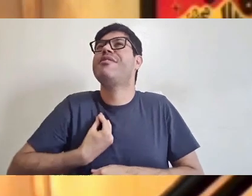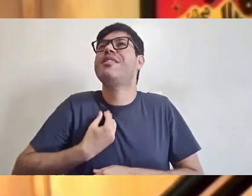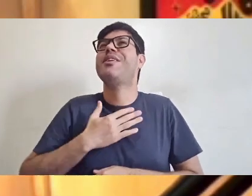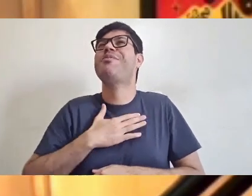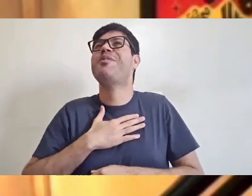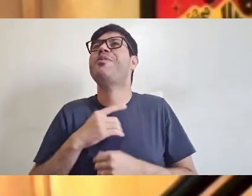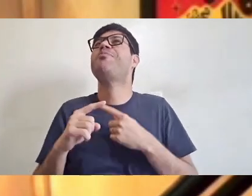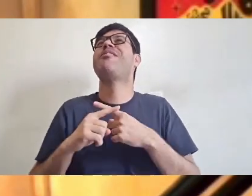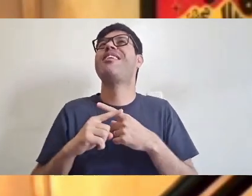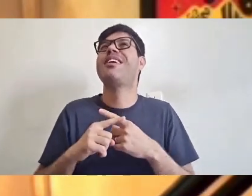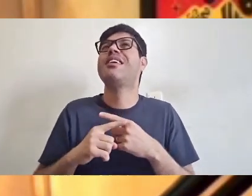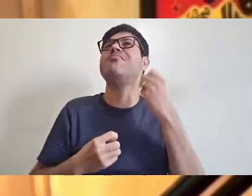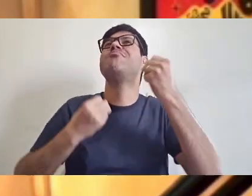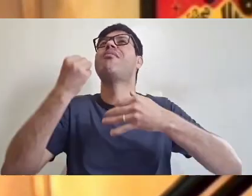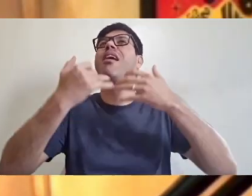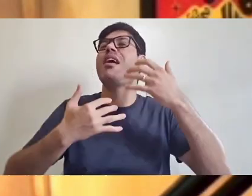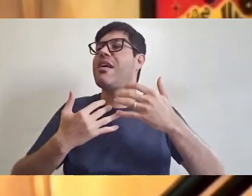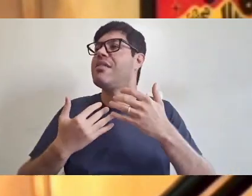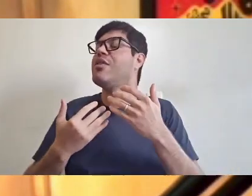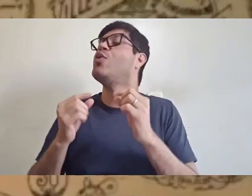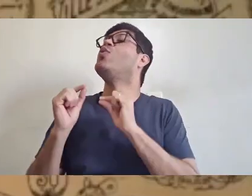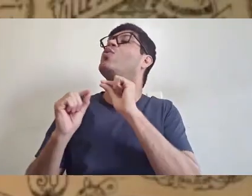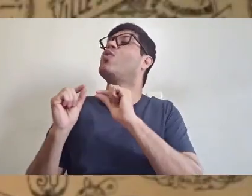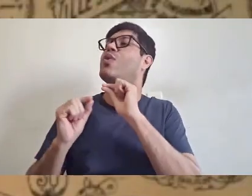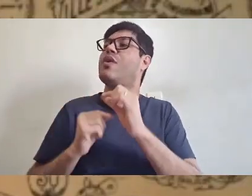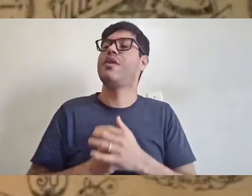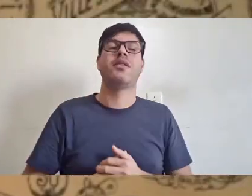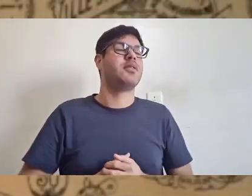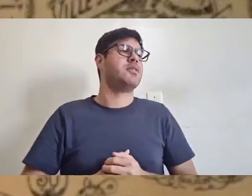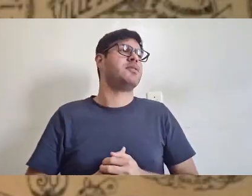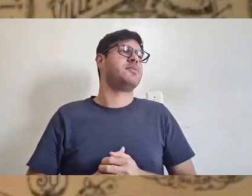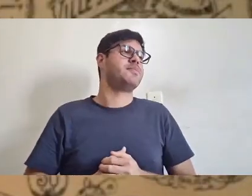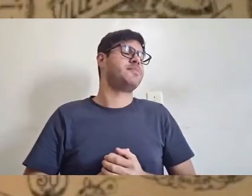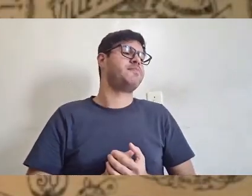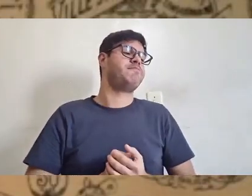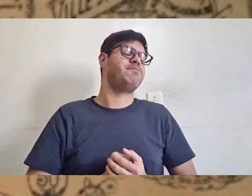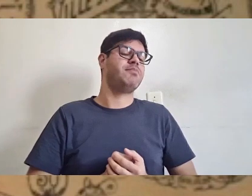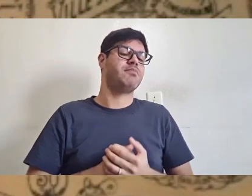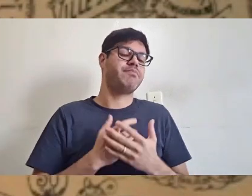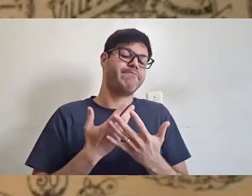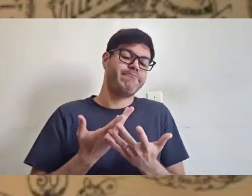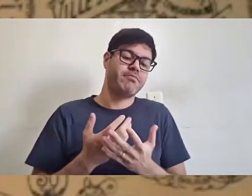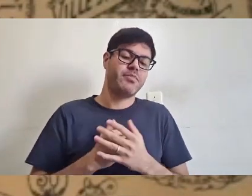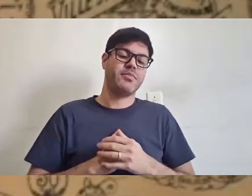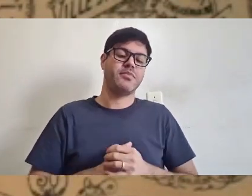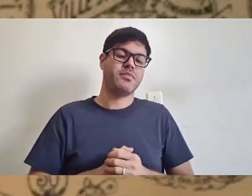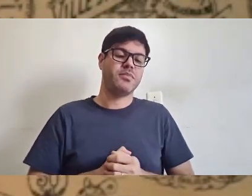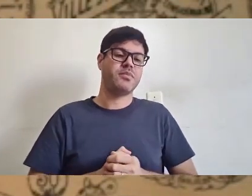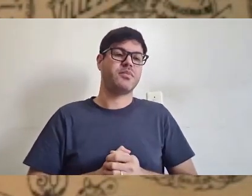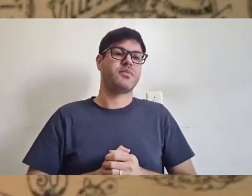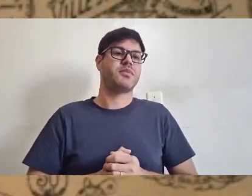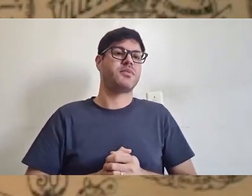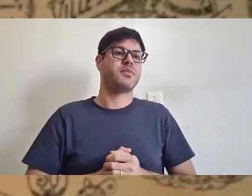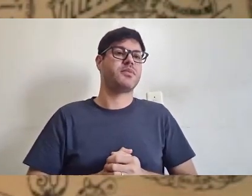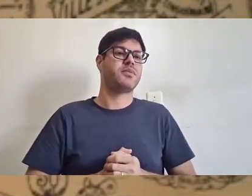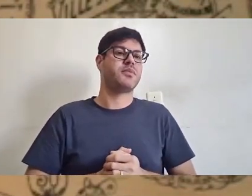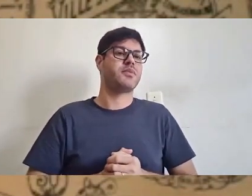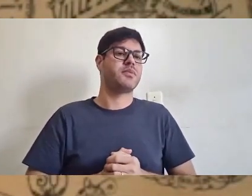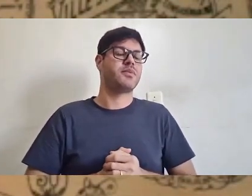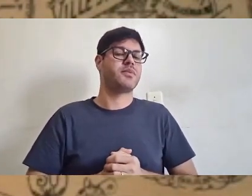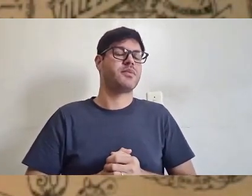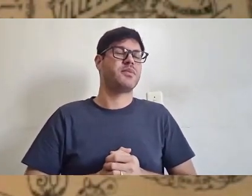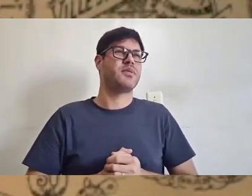disso? Olha, Gil, eu não tenho nada que possa me